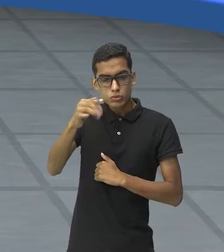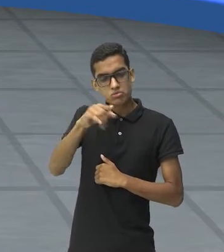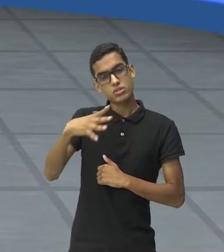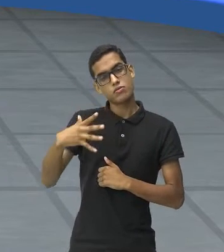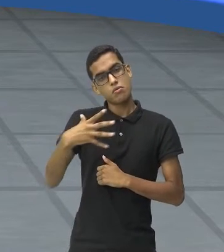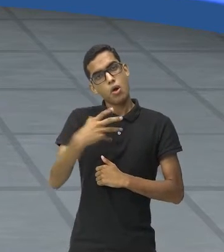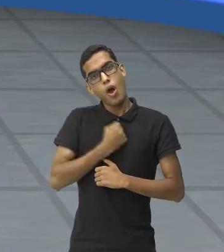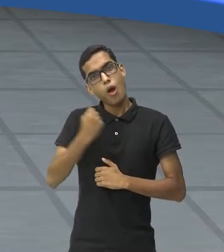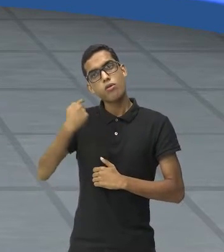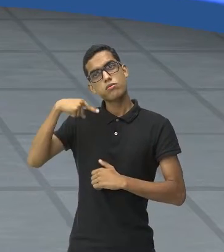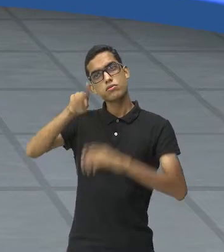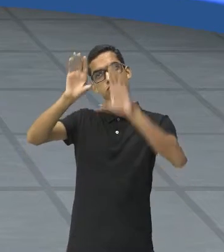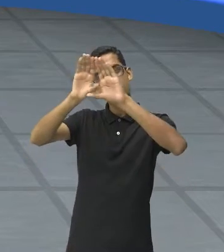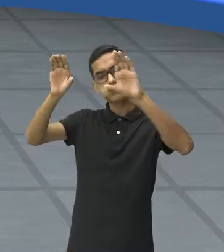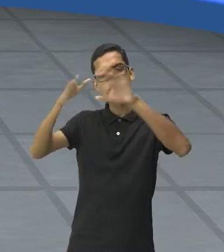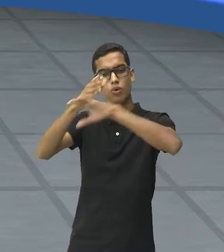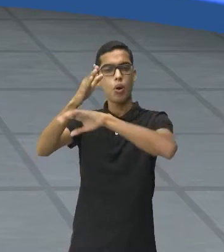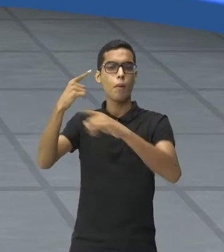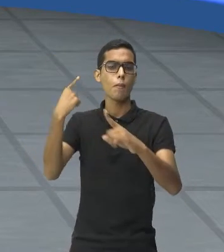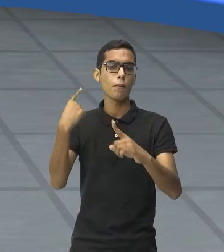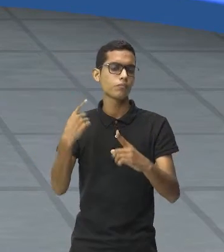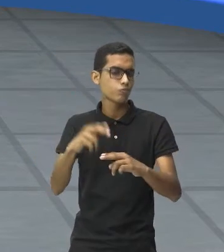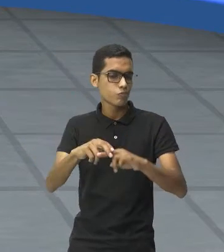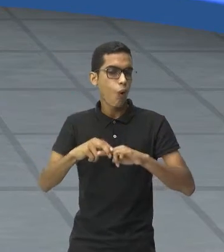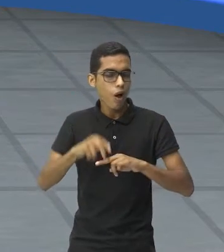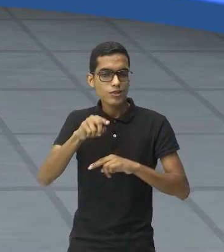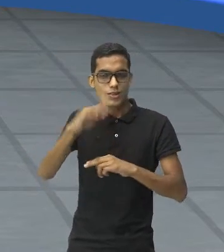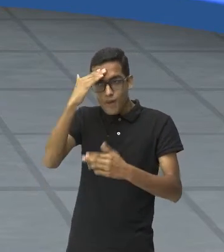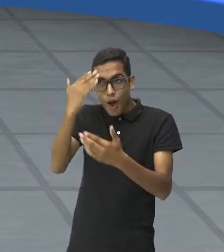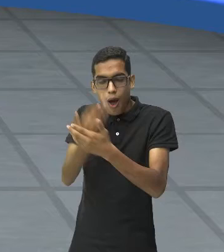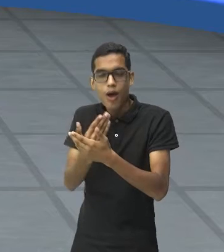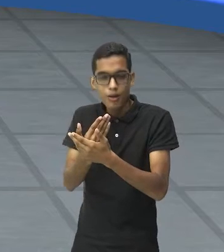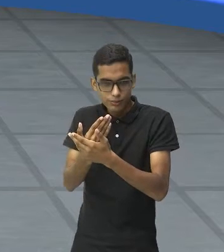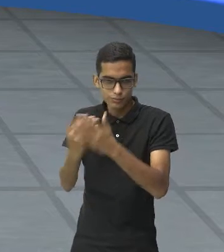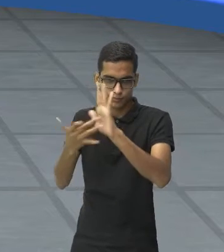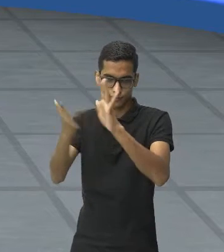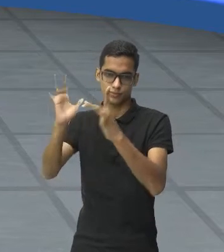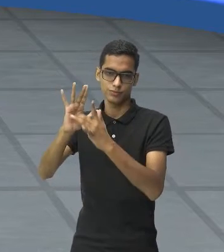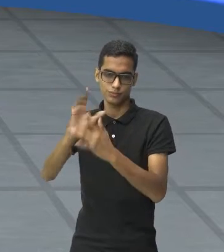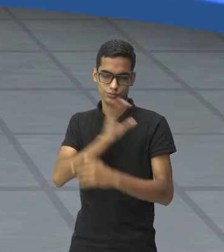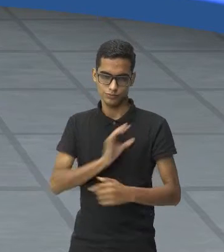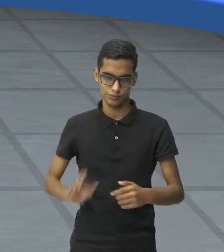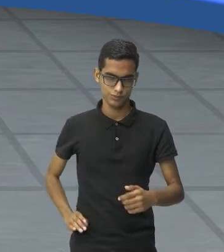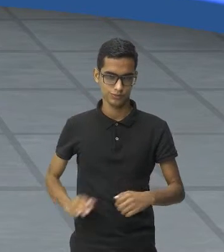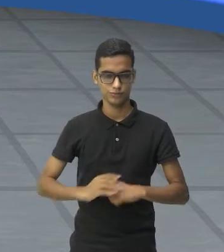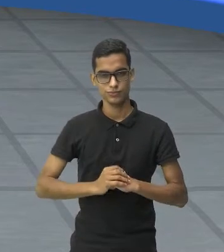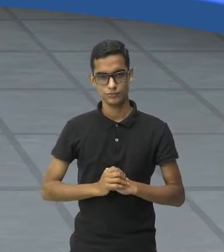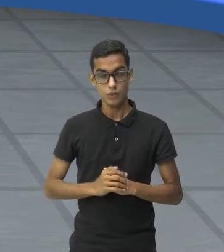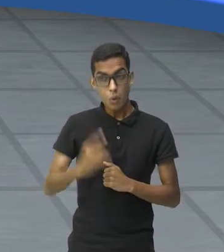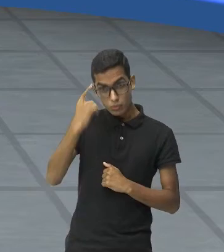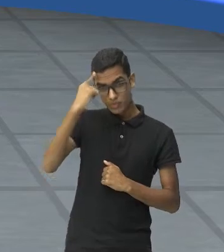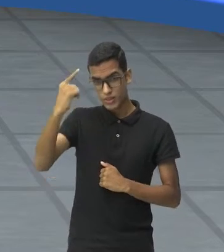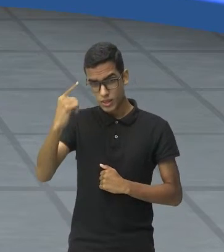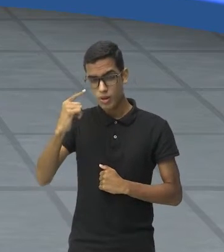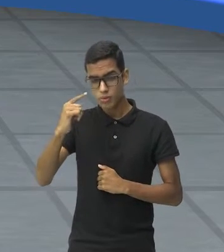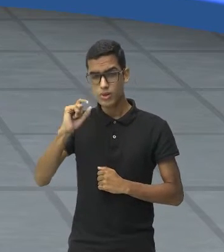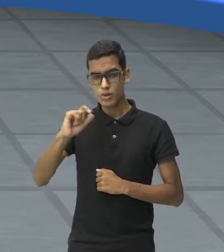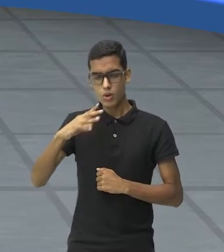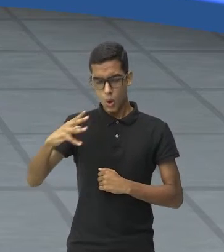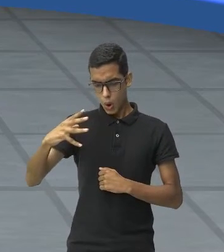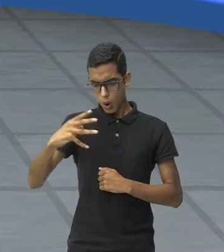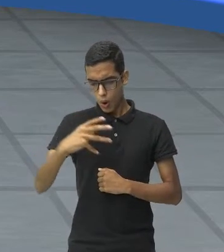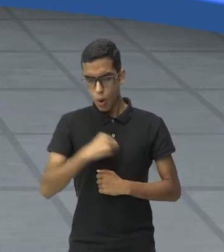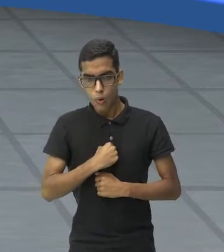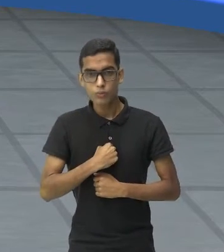porque você crê em Jesus. Essa é uma doutrina básica do cristianismo. E essa ideia de salvação, aos poucos, ela foi conquistando